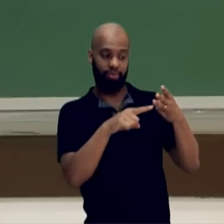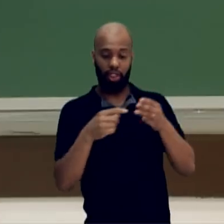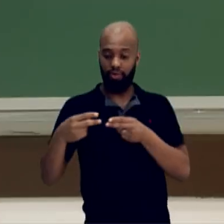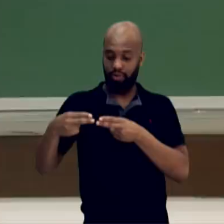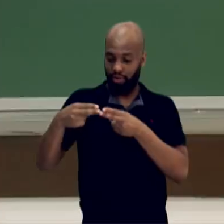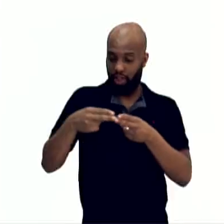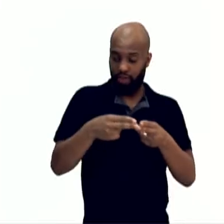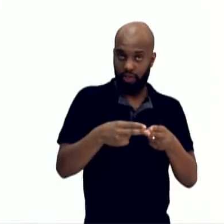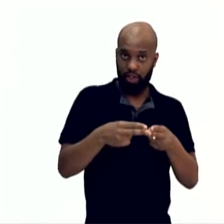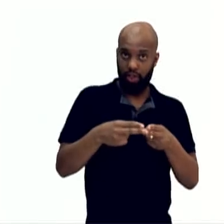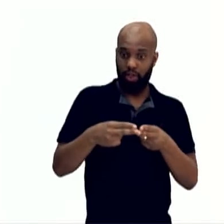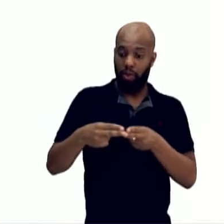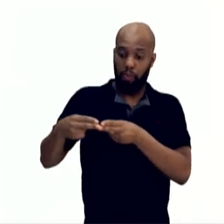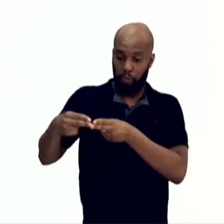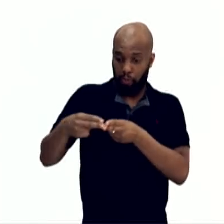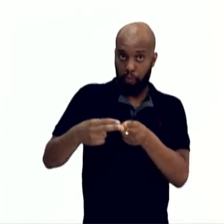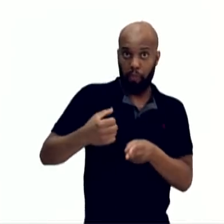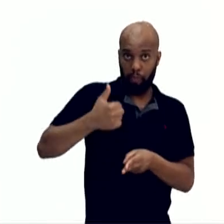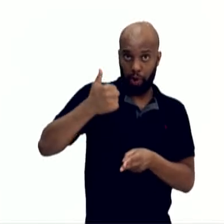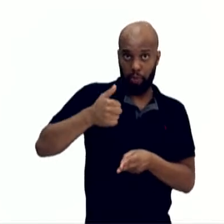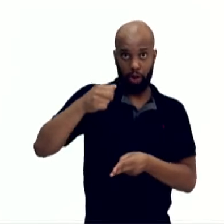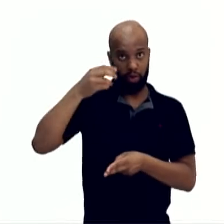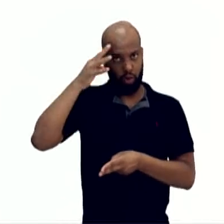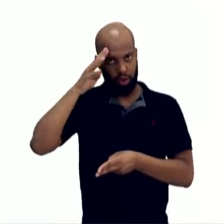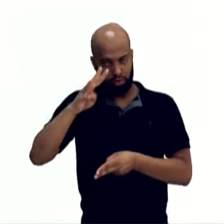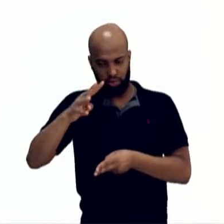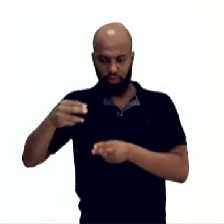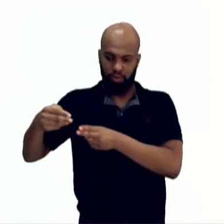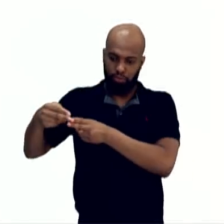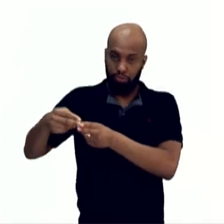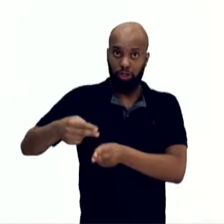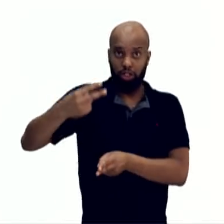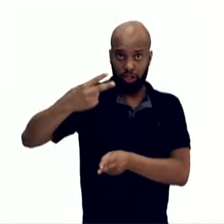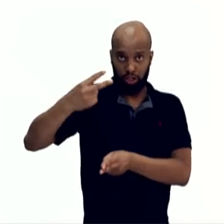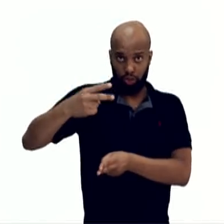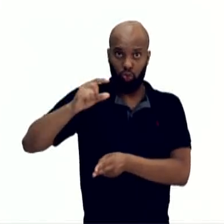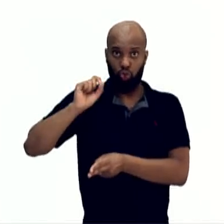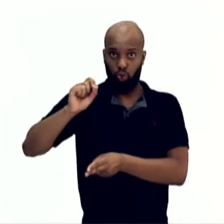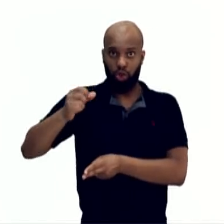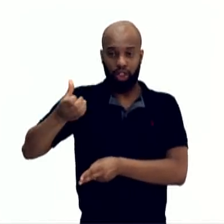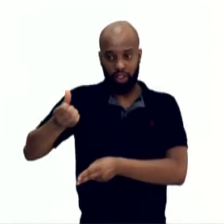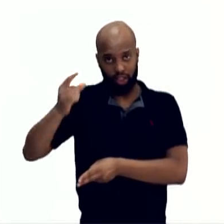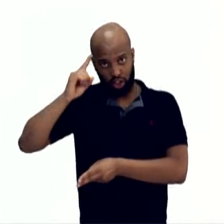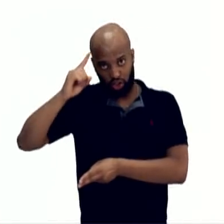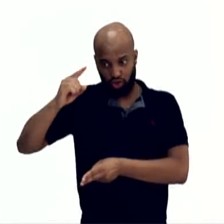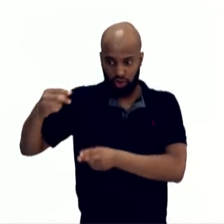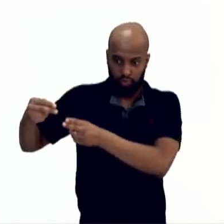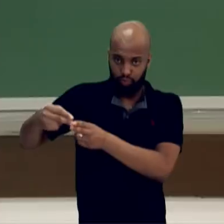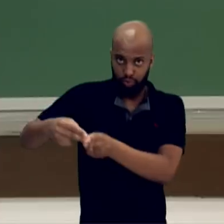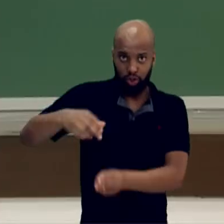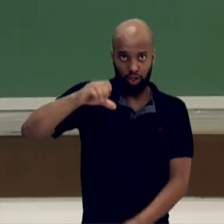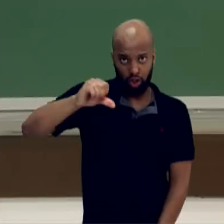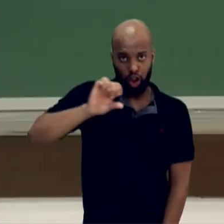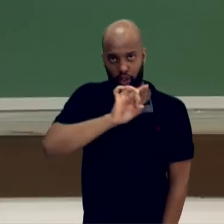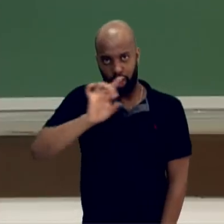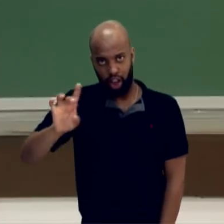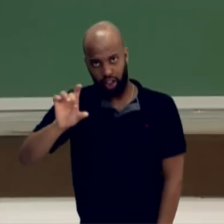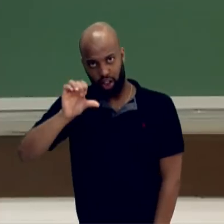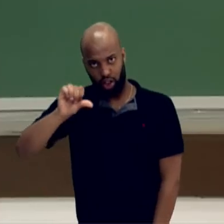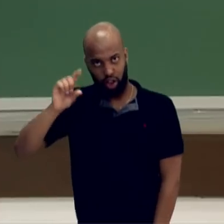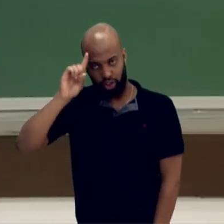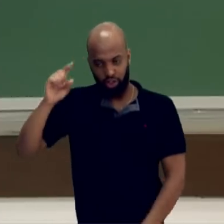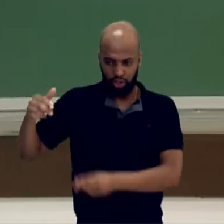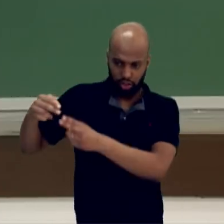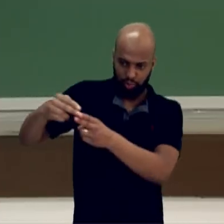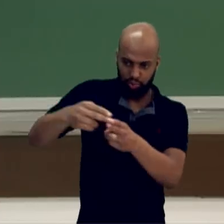O primeiro de 4 em 4 dias, o segundo de 6 em 6 dias e o terceiro de 9 em 9 dias. A sua estratégia